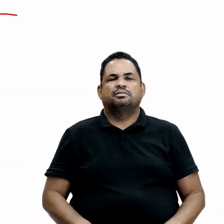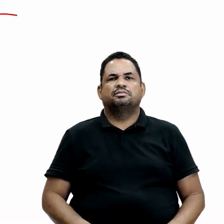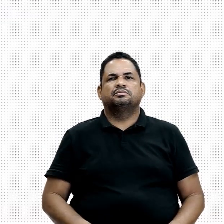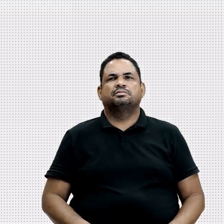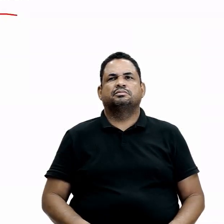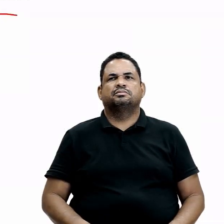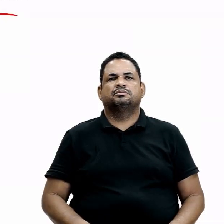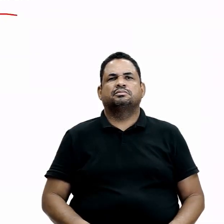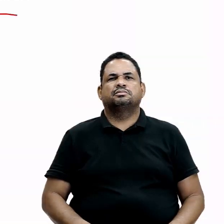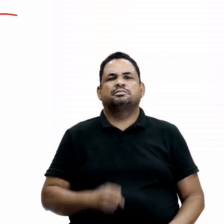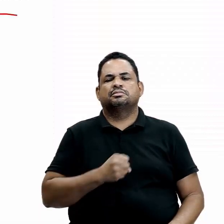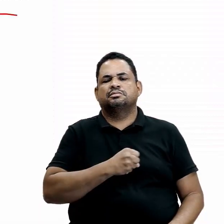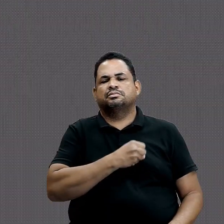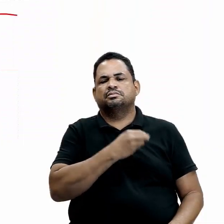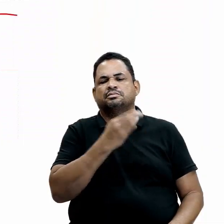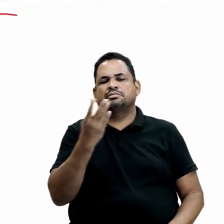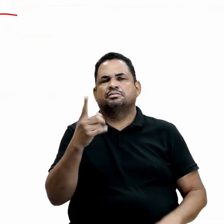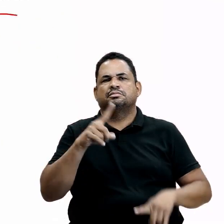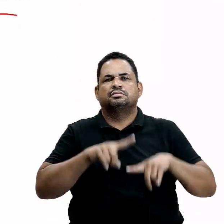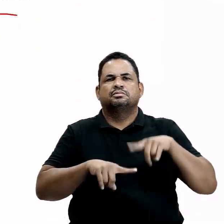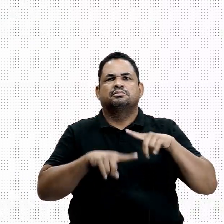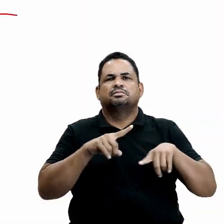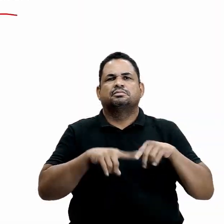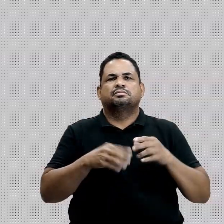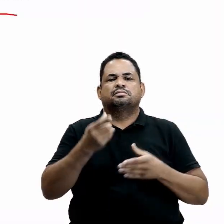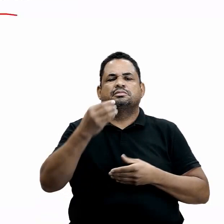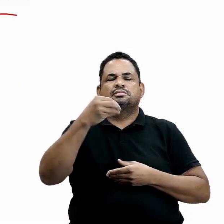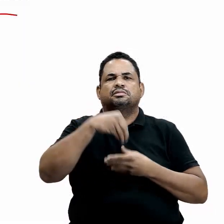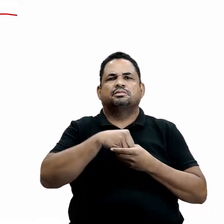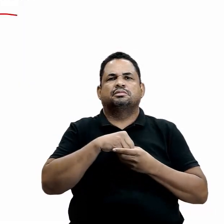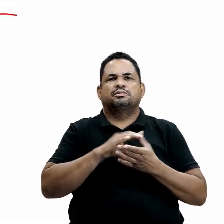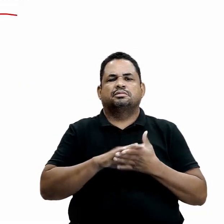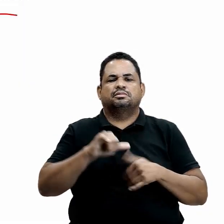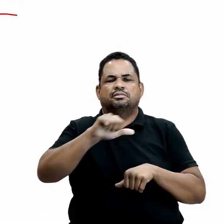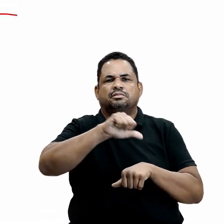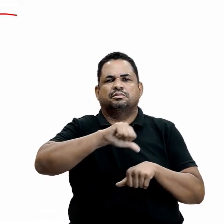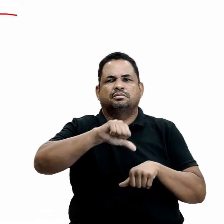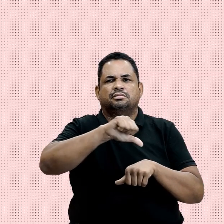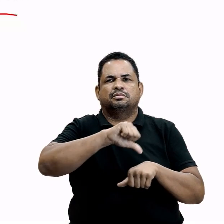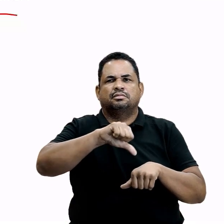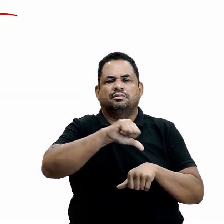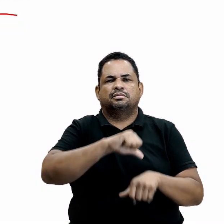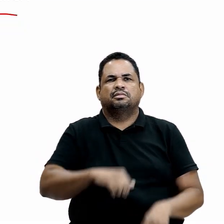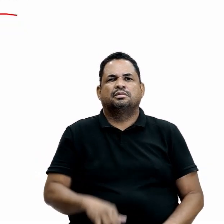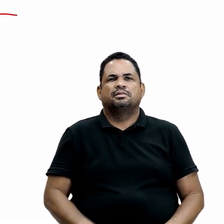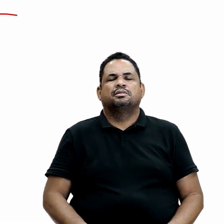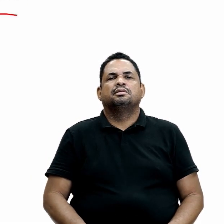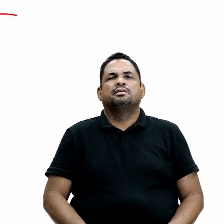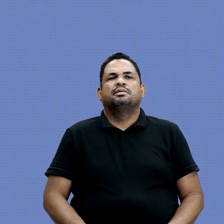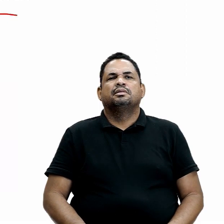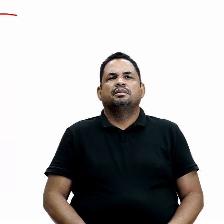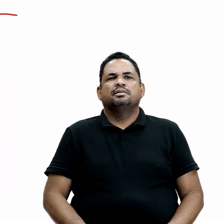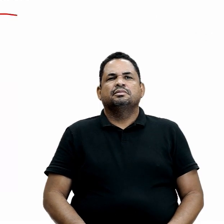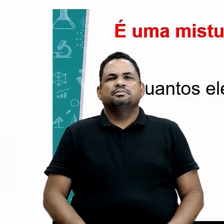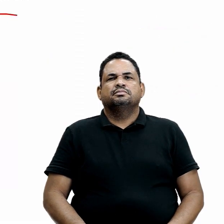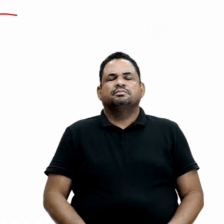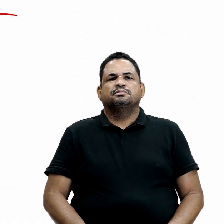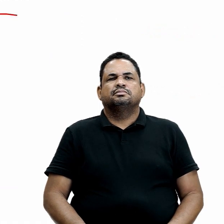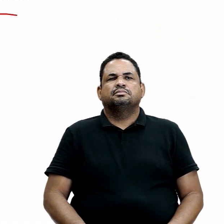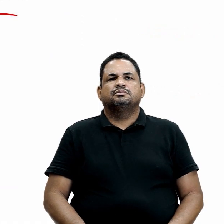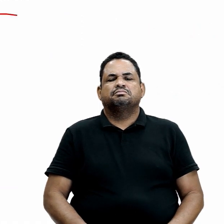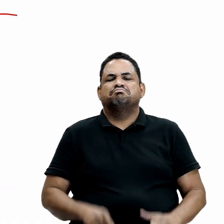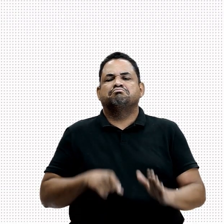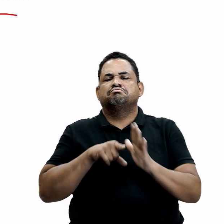Quantos elementos químicos há no vinagre? Meu caro aluno, fique de olho. Quantos elementos químicos? Eu não estou